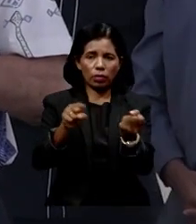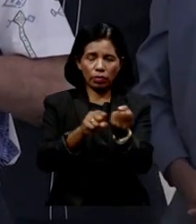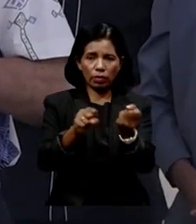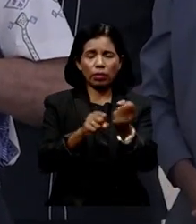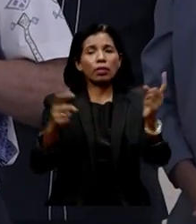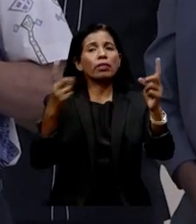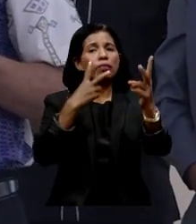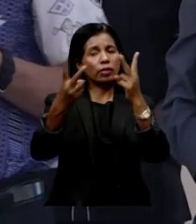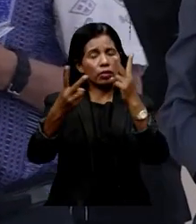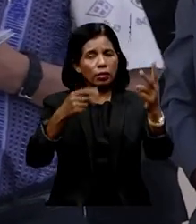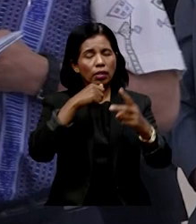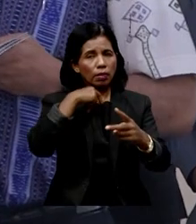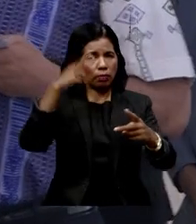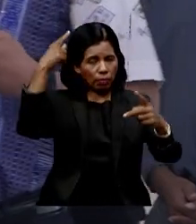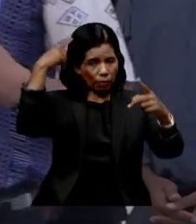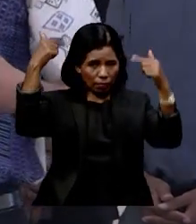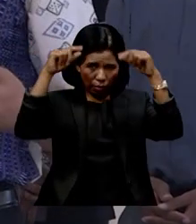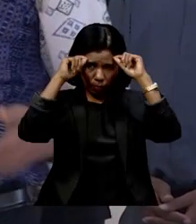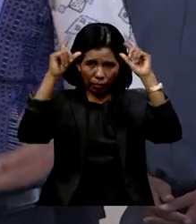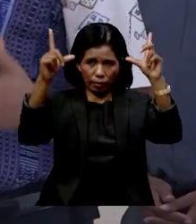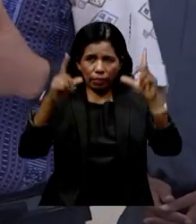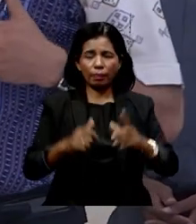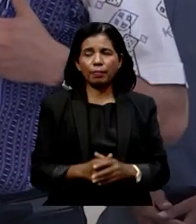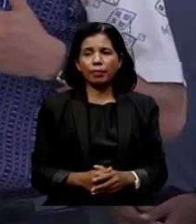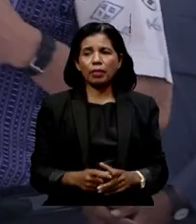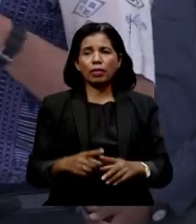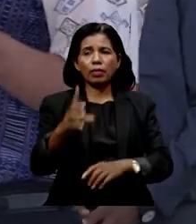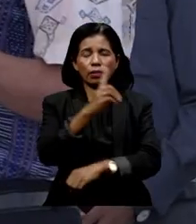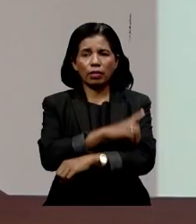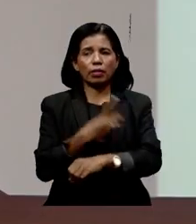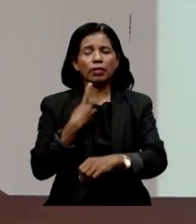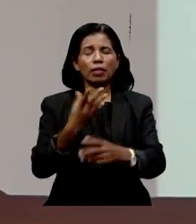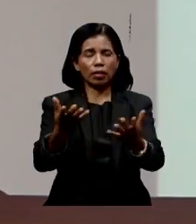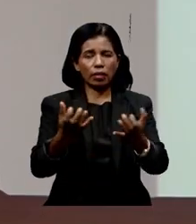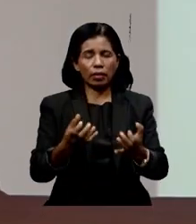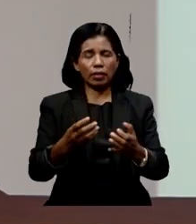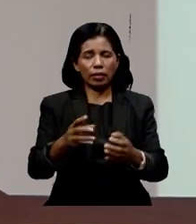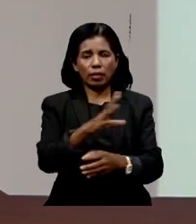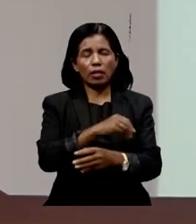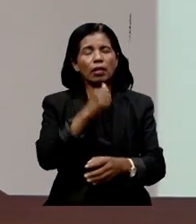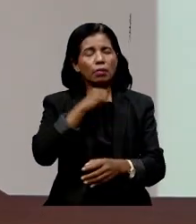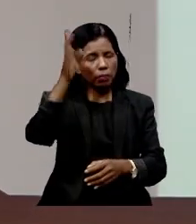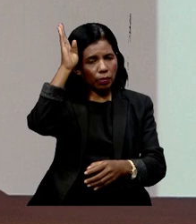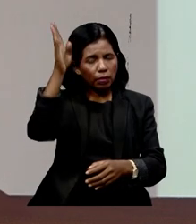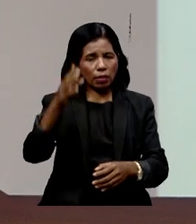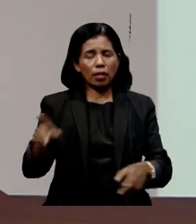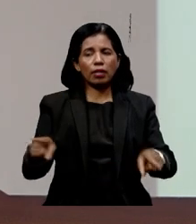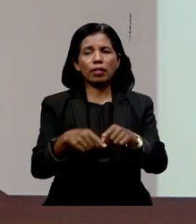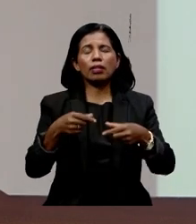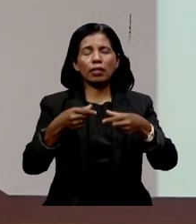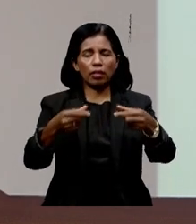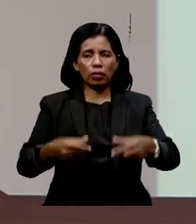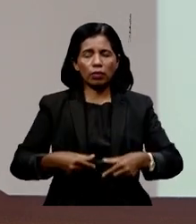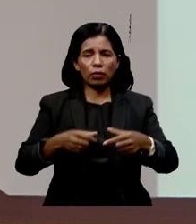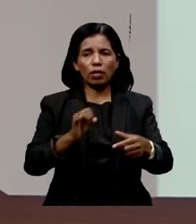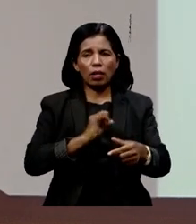visita Papa Francisco em Timor-Leste. Com encare que a introdução, Sua Eminência diante uma aliança doação, a ver permite a água,